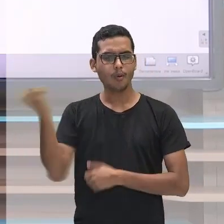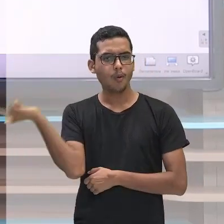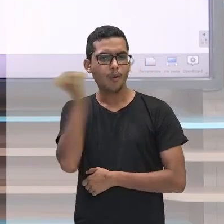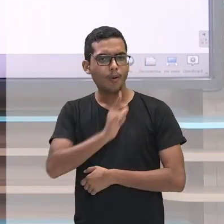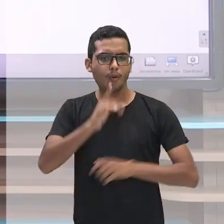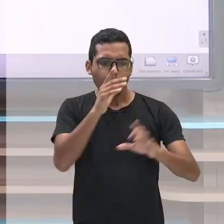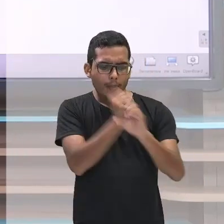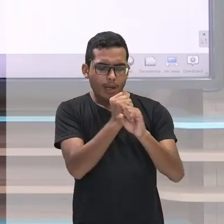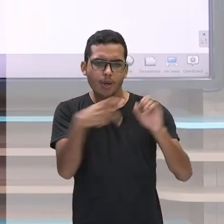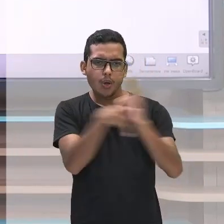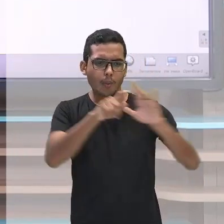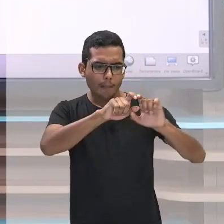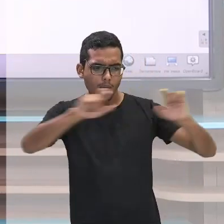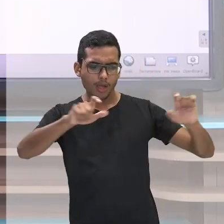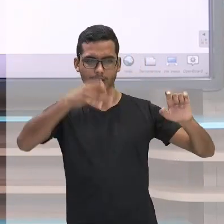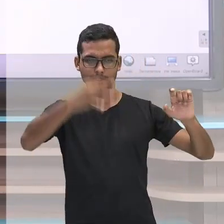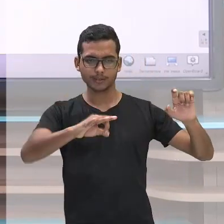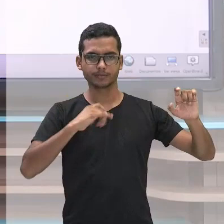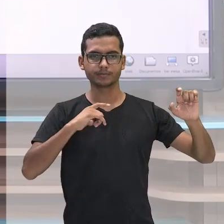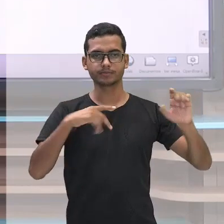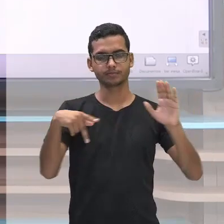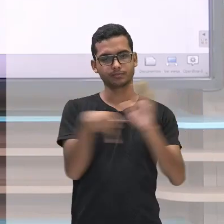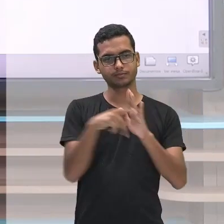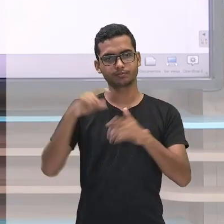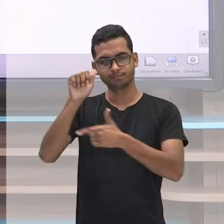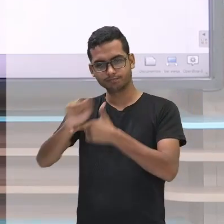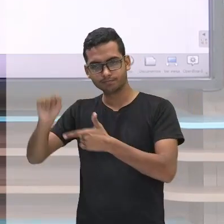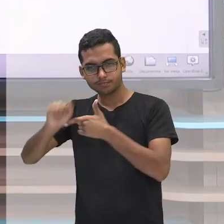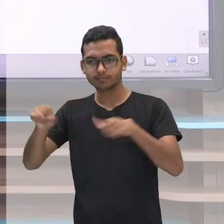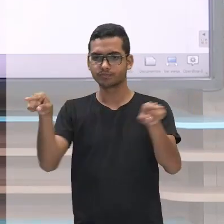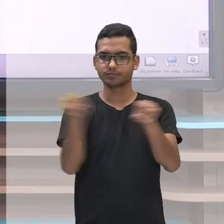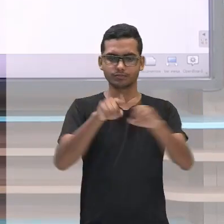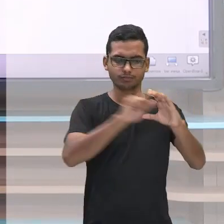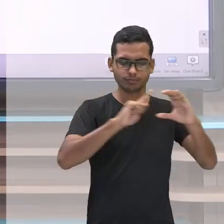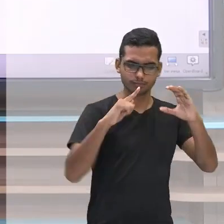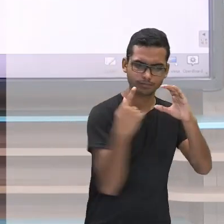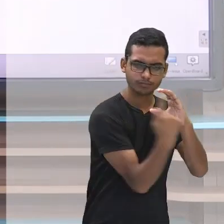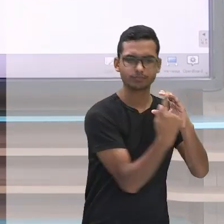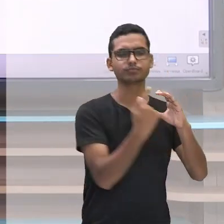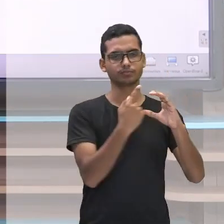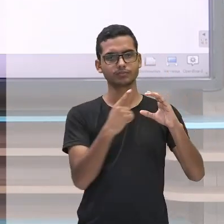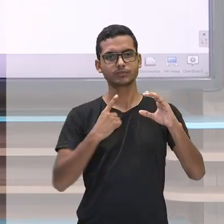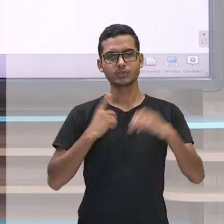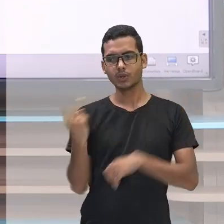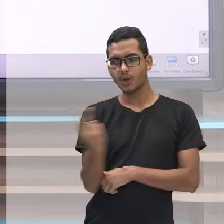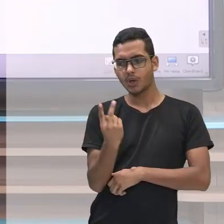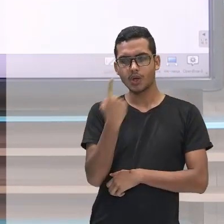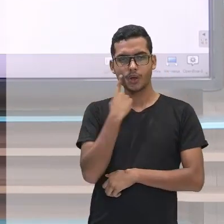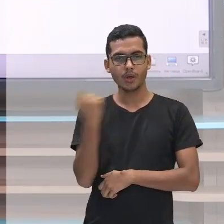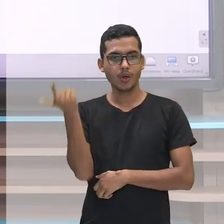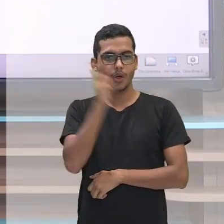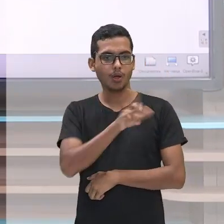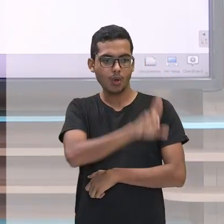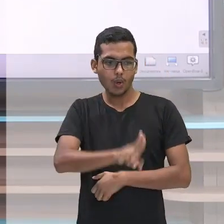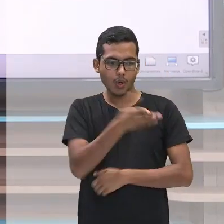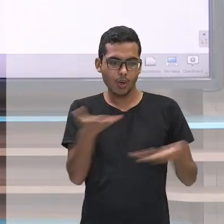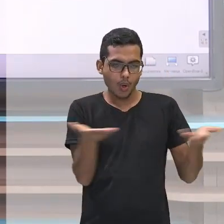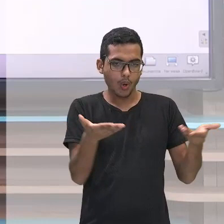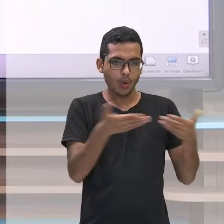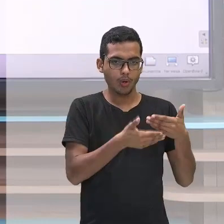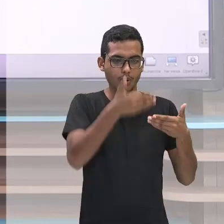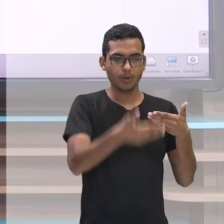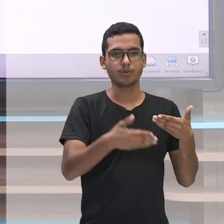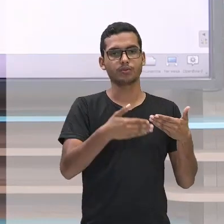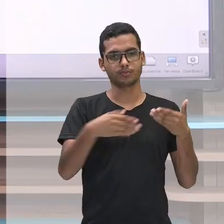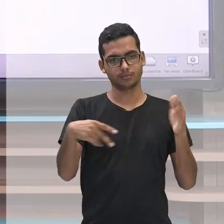os cálculos, né? Em média aritmética e também na geométrica, que é o caso do que é utilizado hoje, tá bom? Progressão